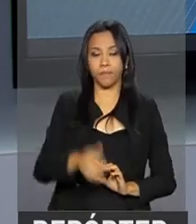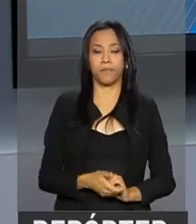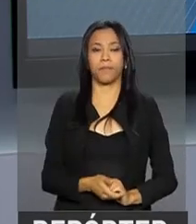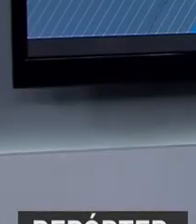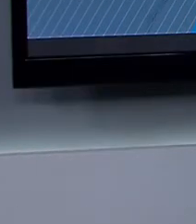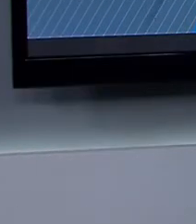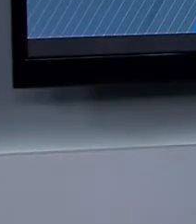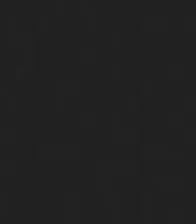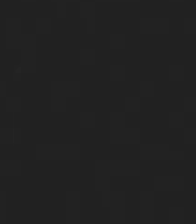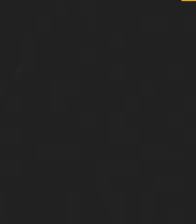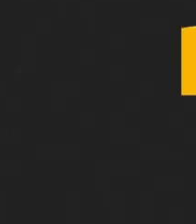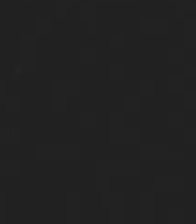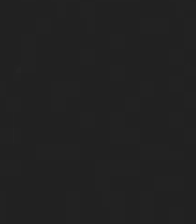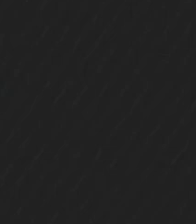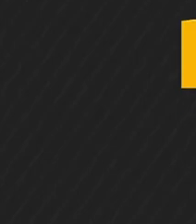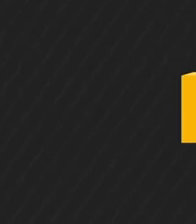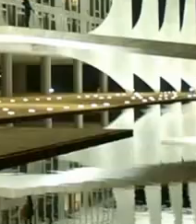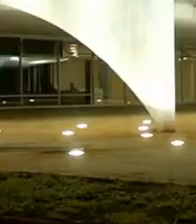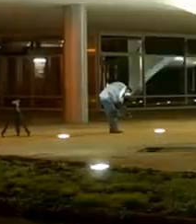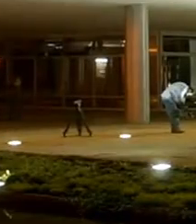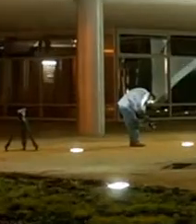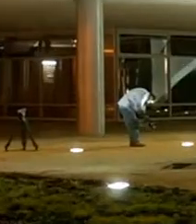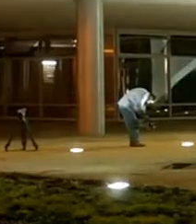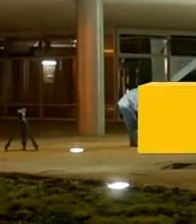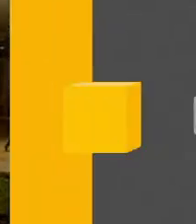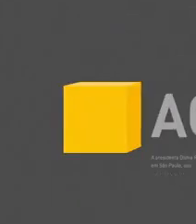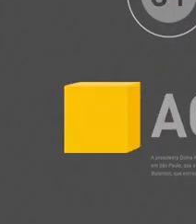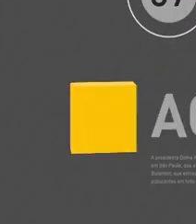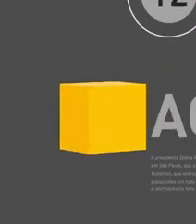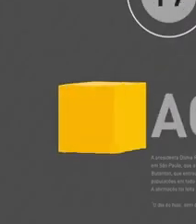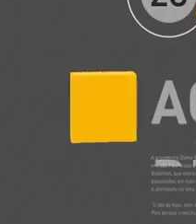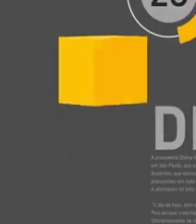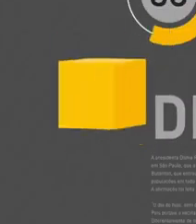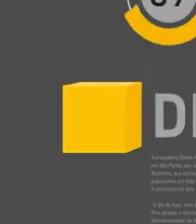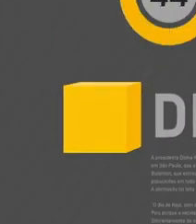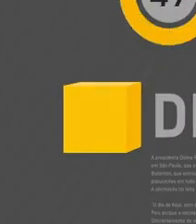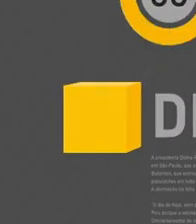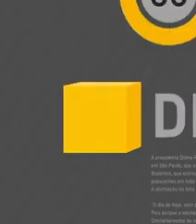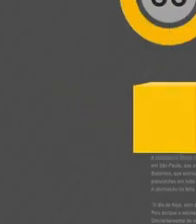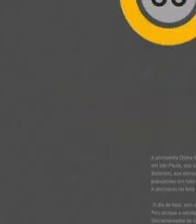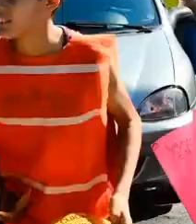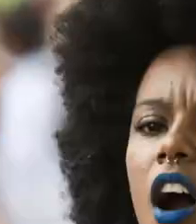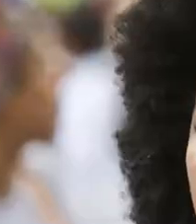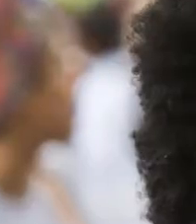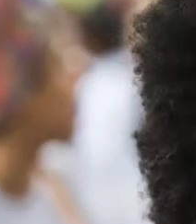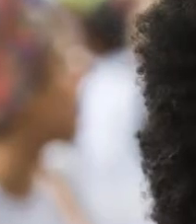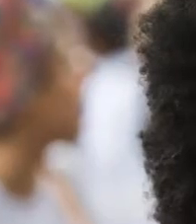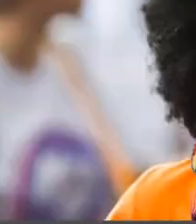Federal.